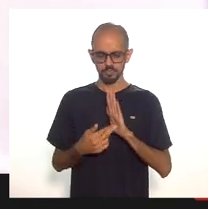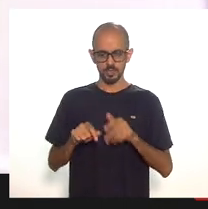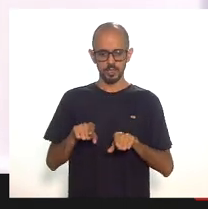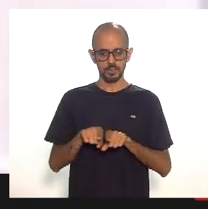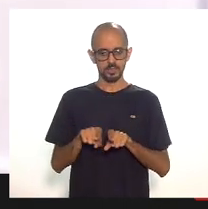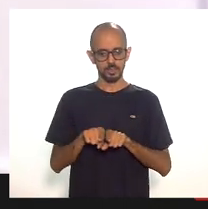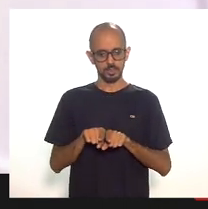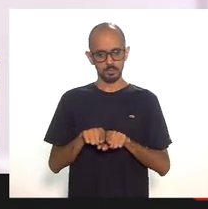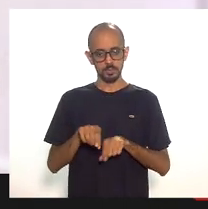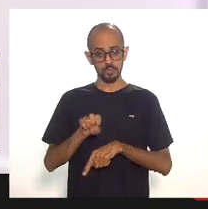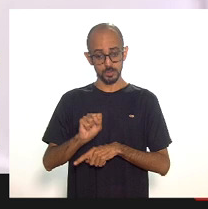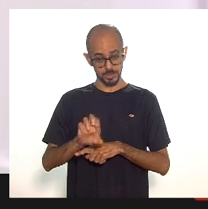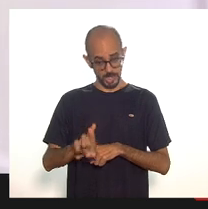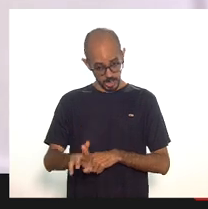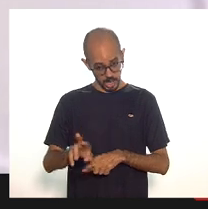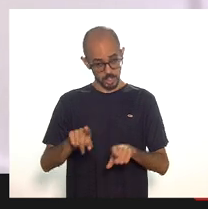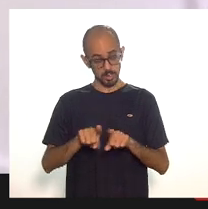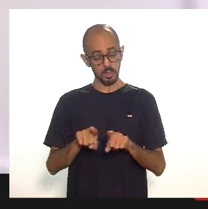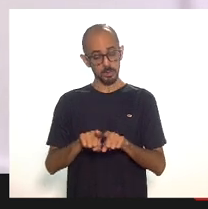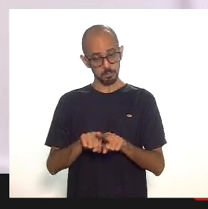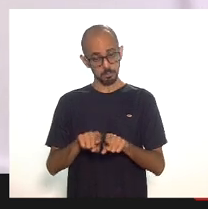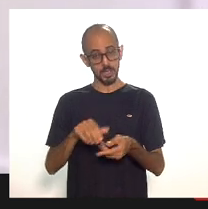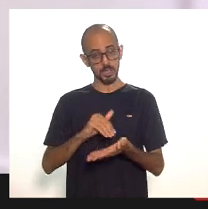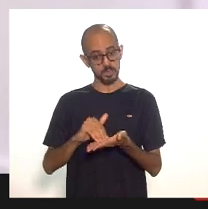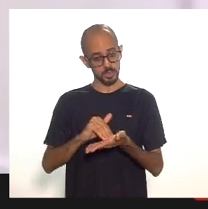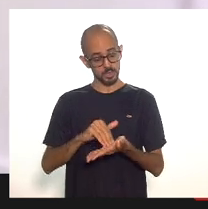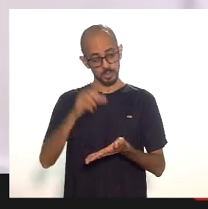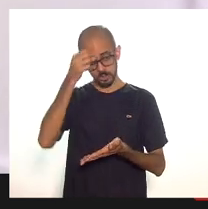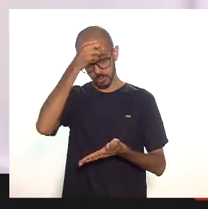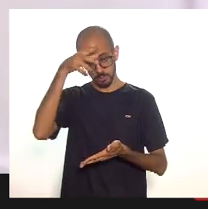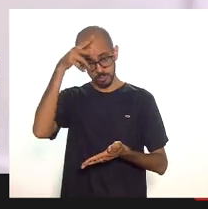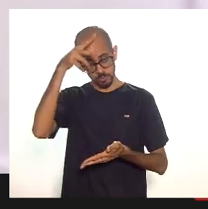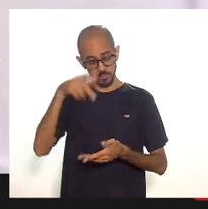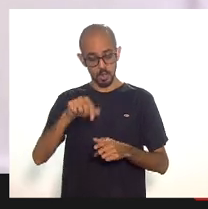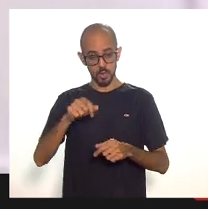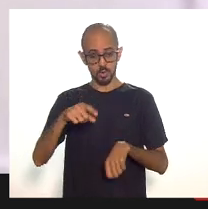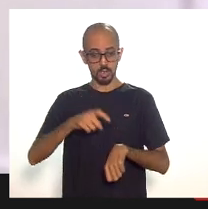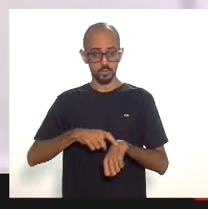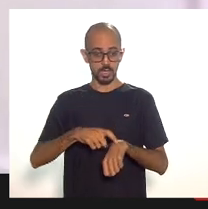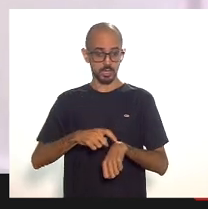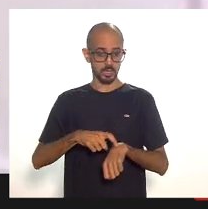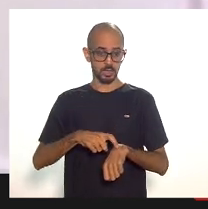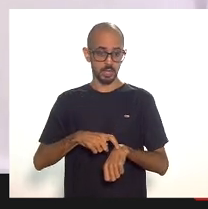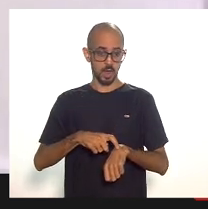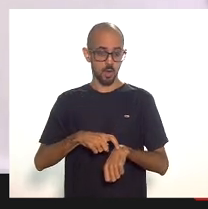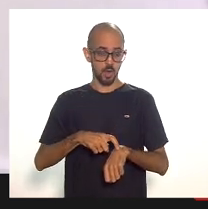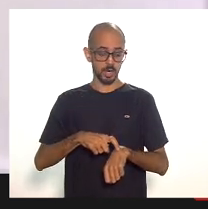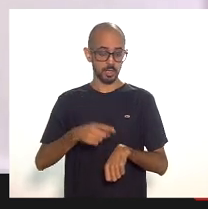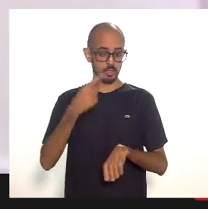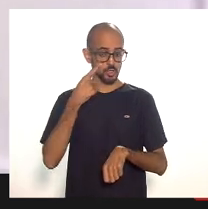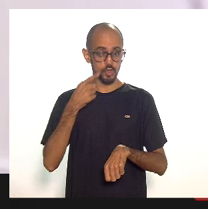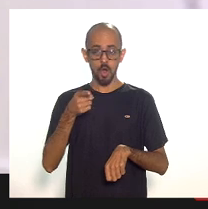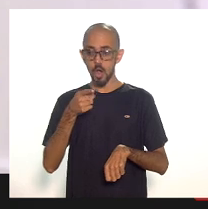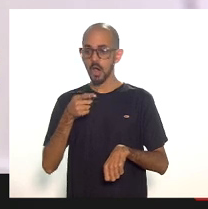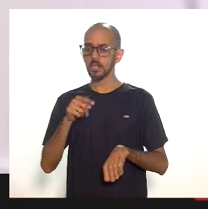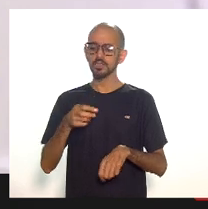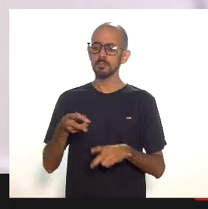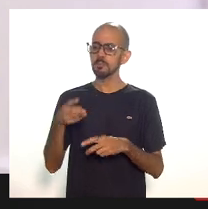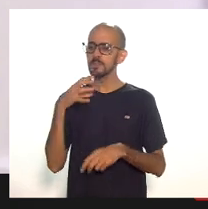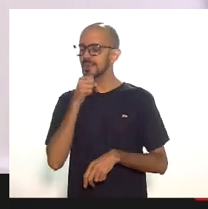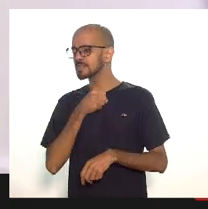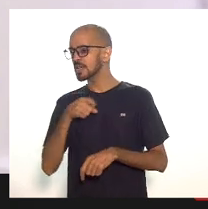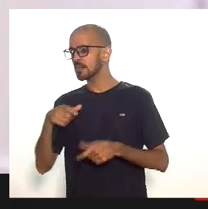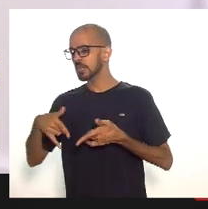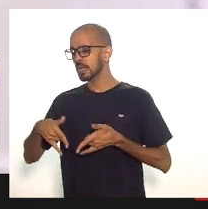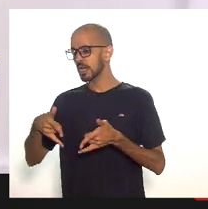de Saúde, e nem sempre é bem como é colocado. Na hora, na prática, a gente sempre vê muitos leitos impedidos, leitos